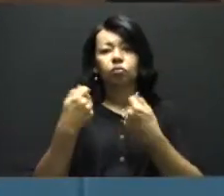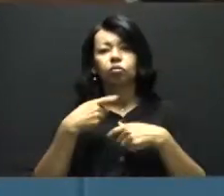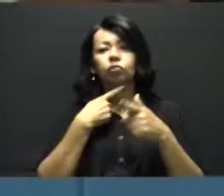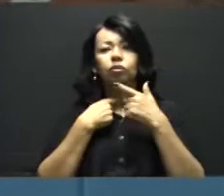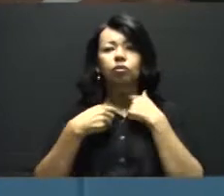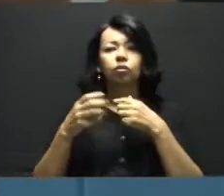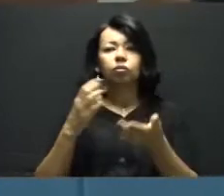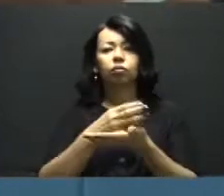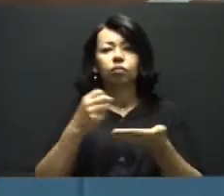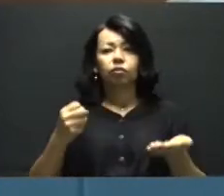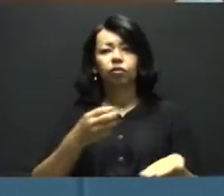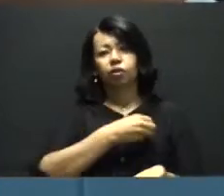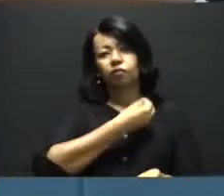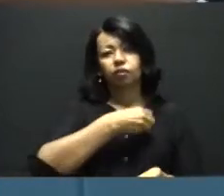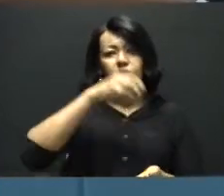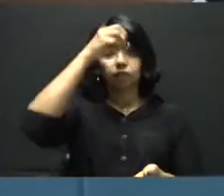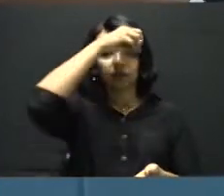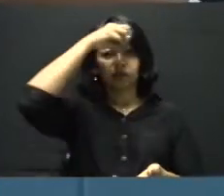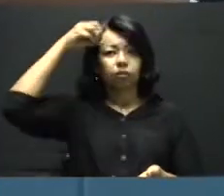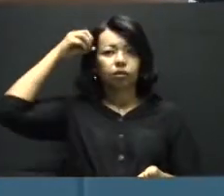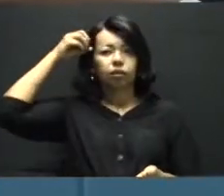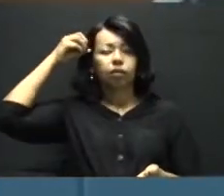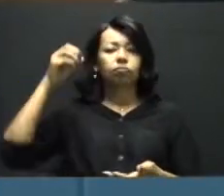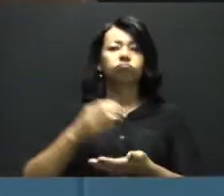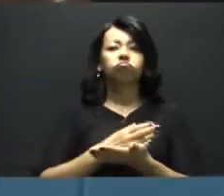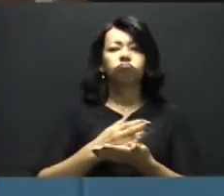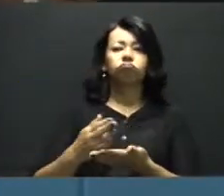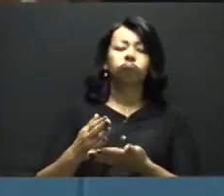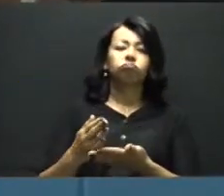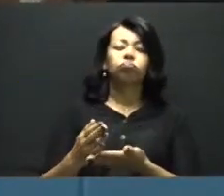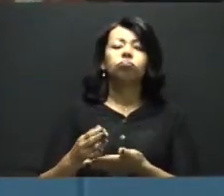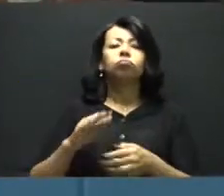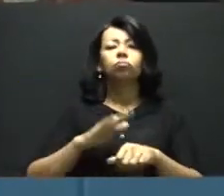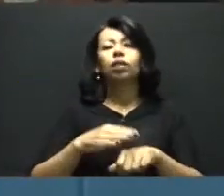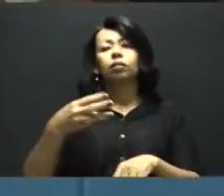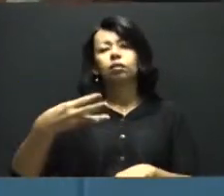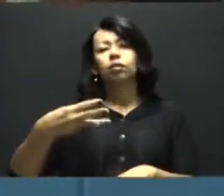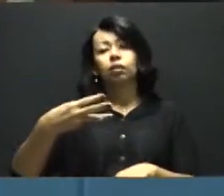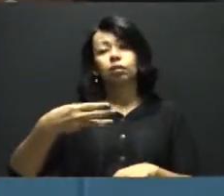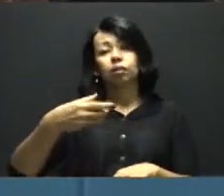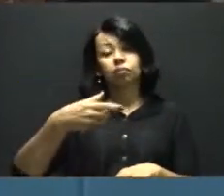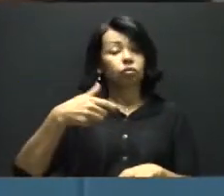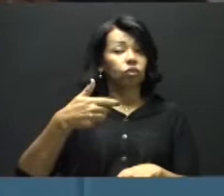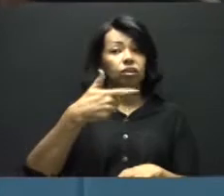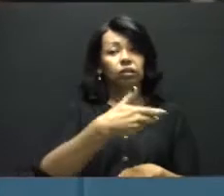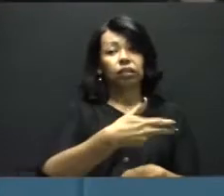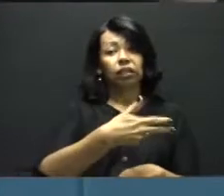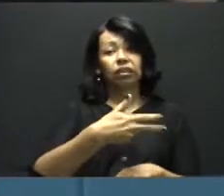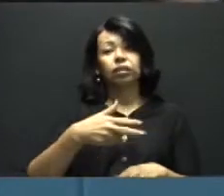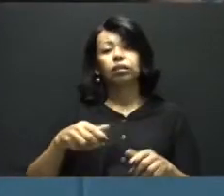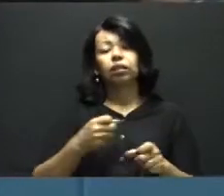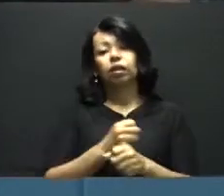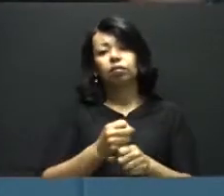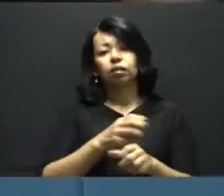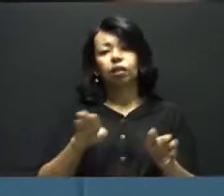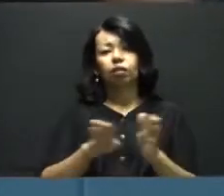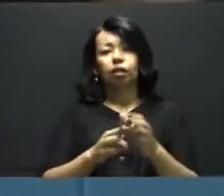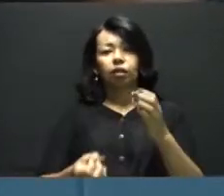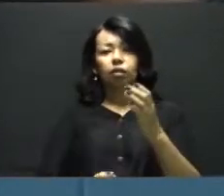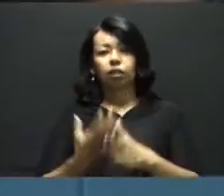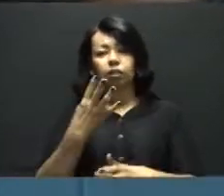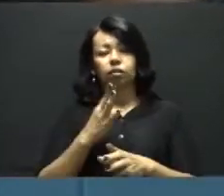vidas inocentes a partir do episódio passaram-se mais ou menos 13 anos até a fundação da